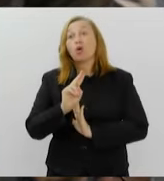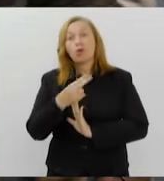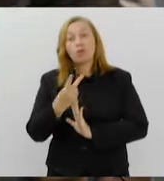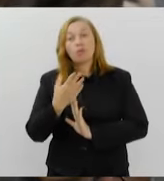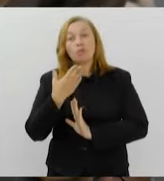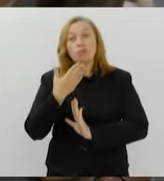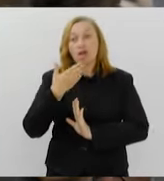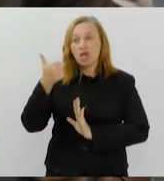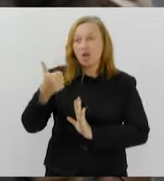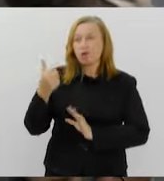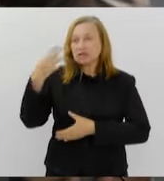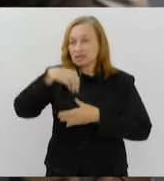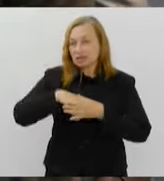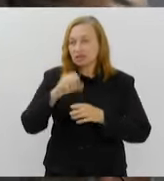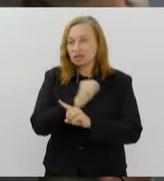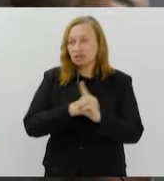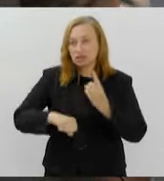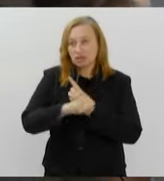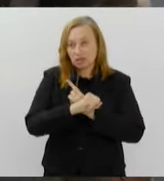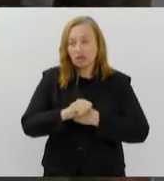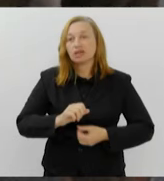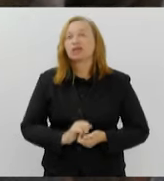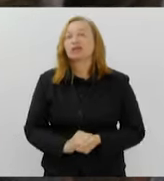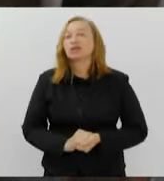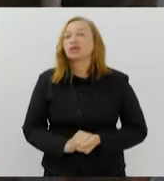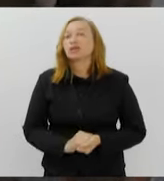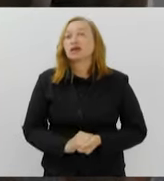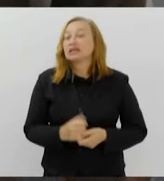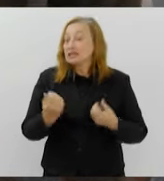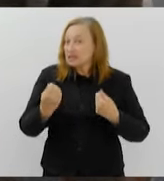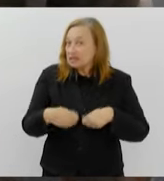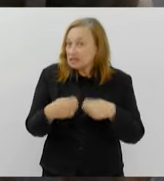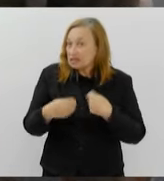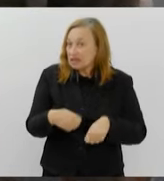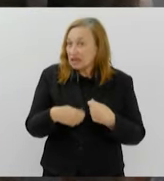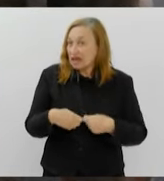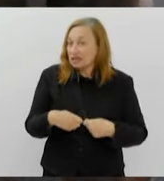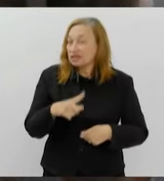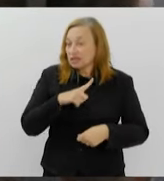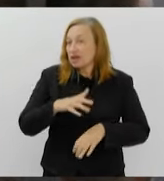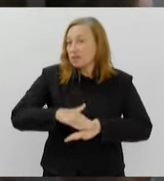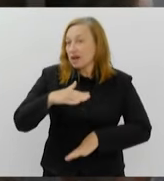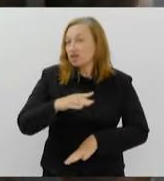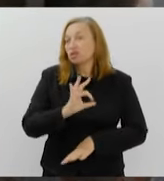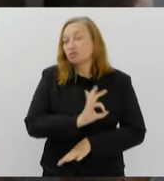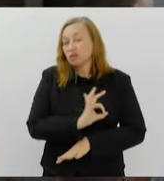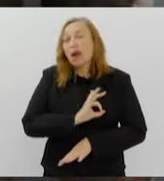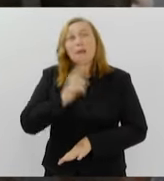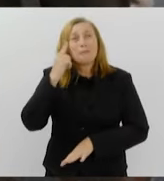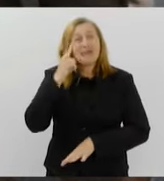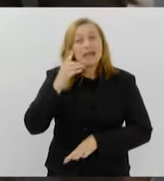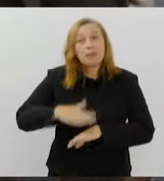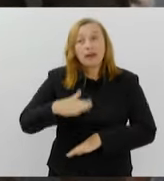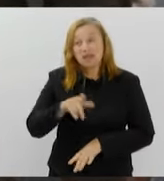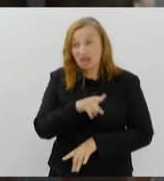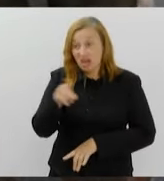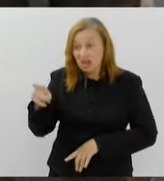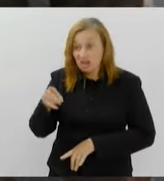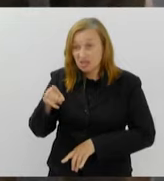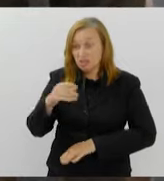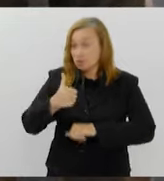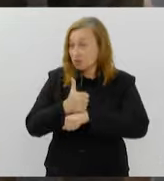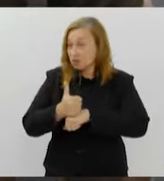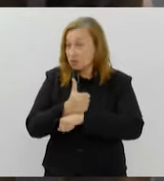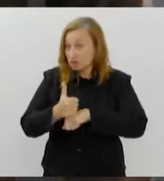daade H um operacional e a gente temos até que pensar mais porque esses profissionais que aqui estão na